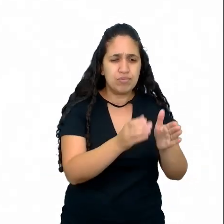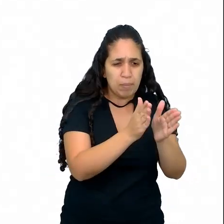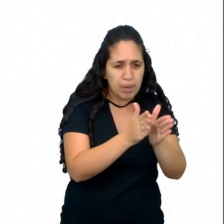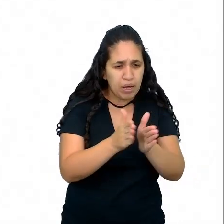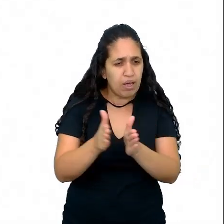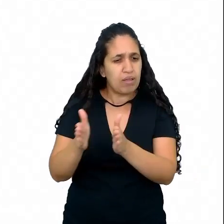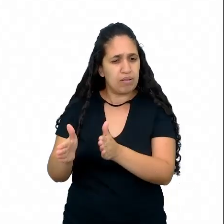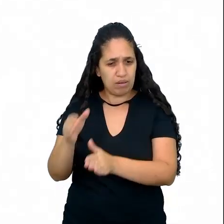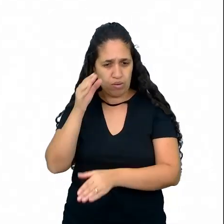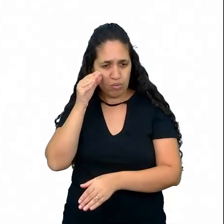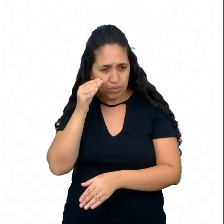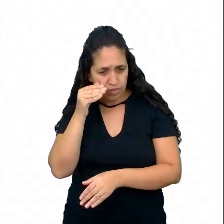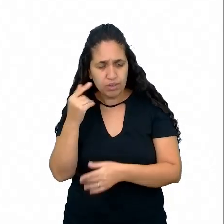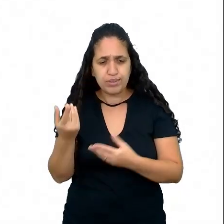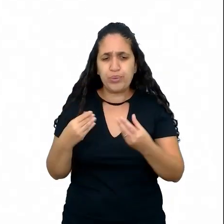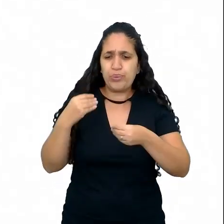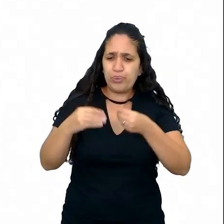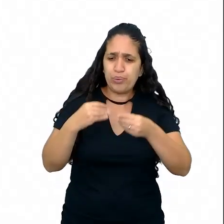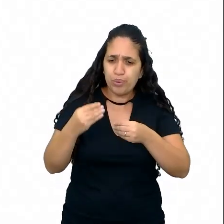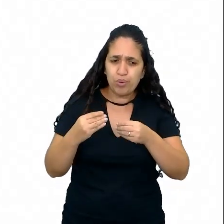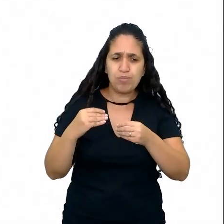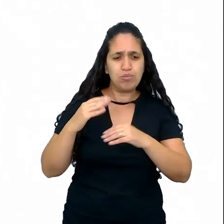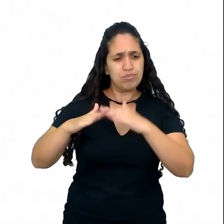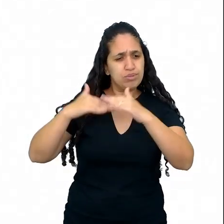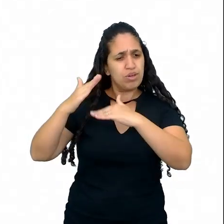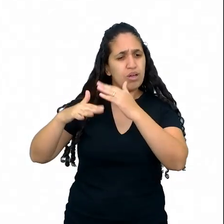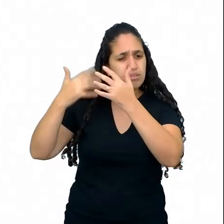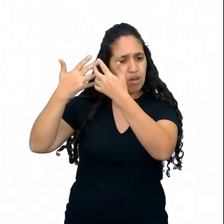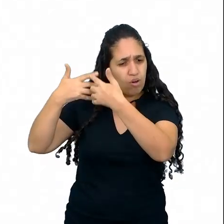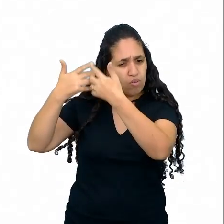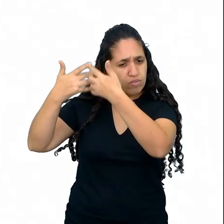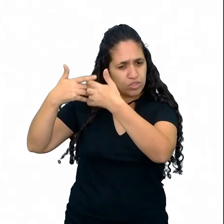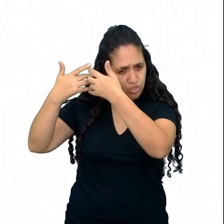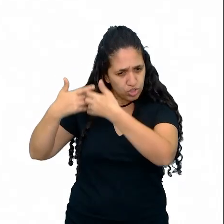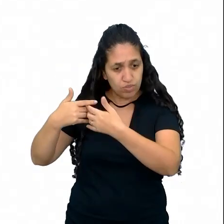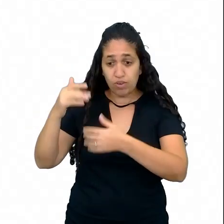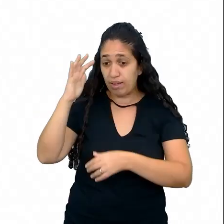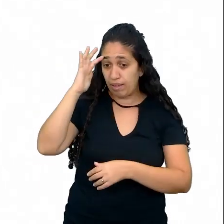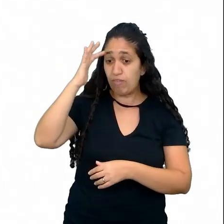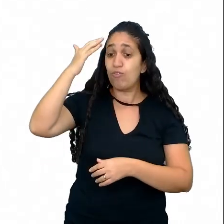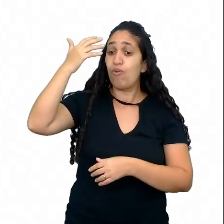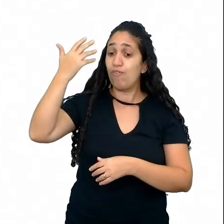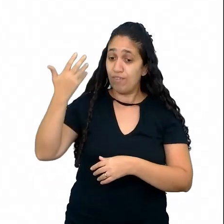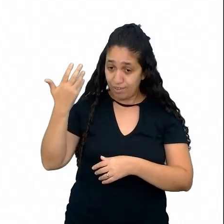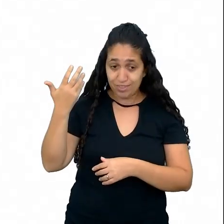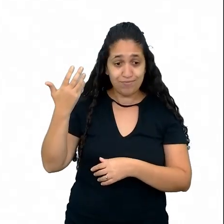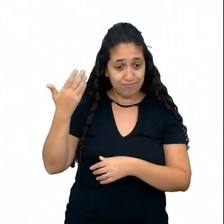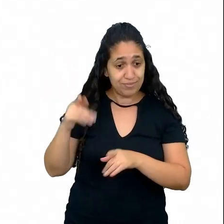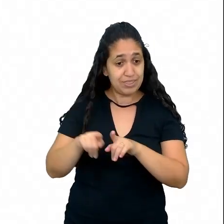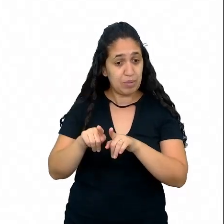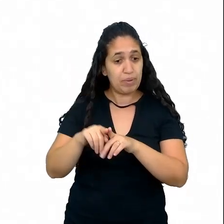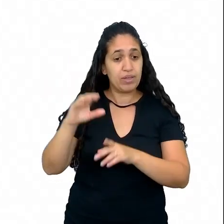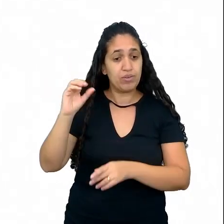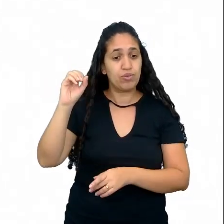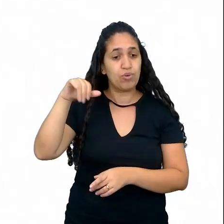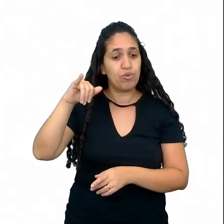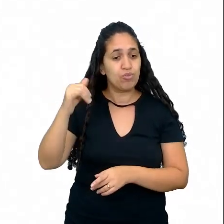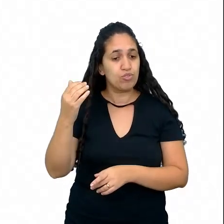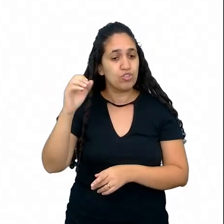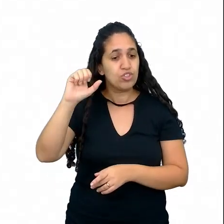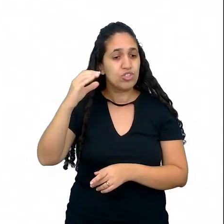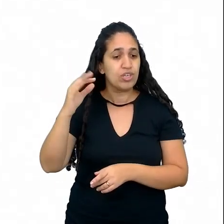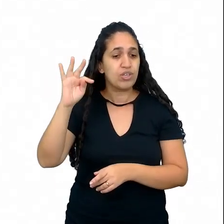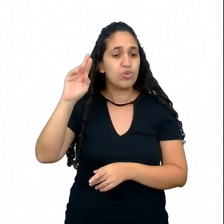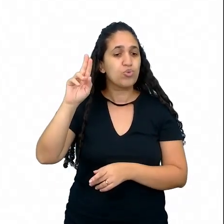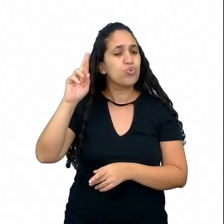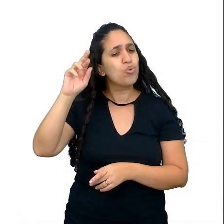observados. Então, o que nós temos com o processo cognitivo aí? Nós temos o processo de resolver e temos o processo também de conjecturar, que é a gente